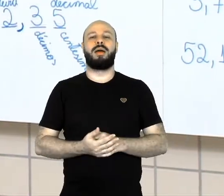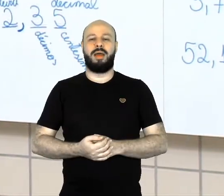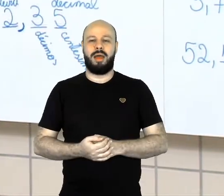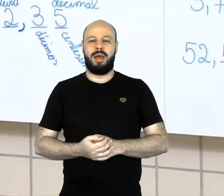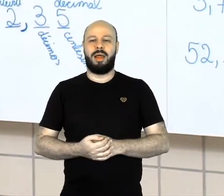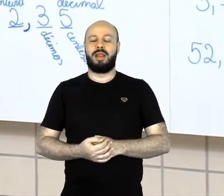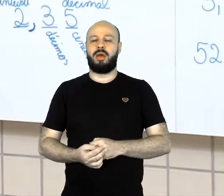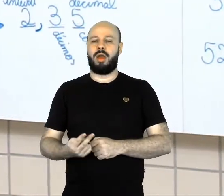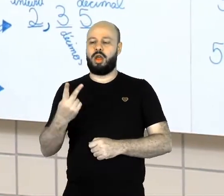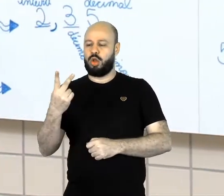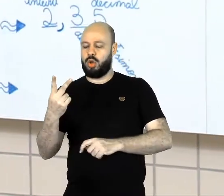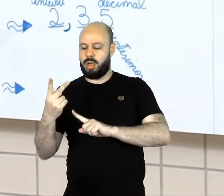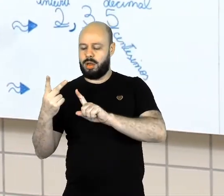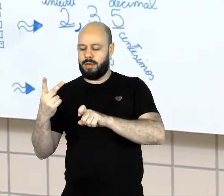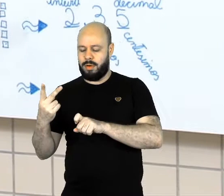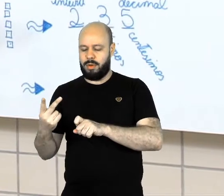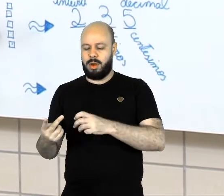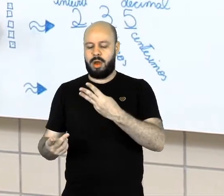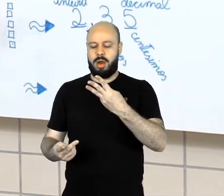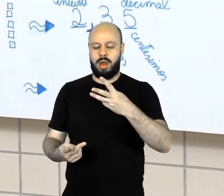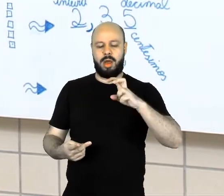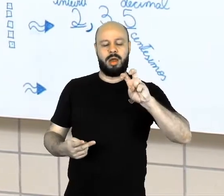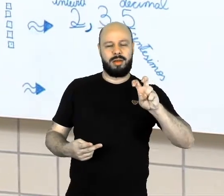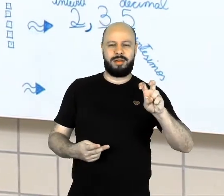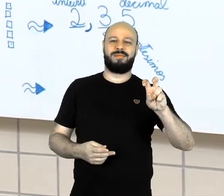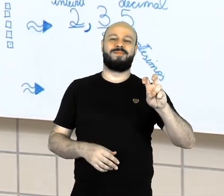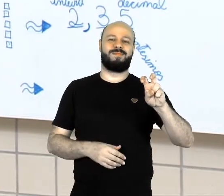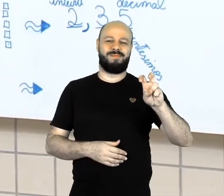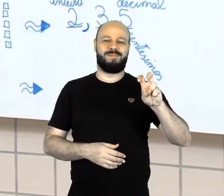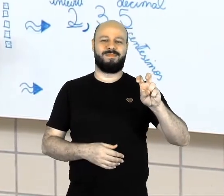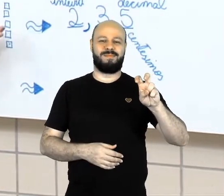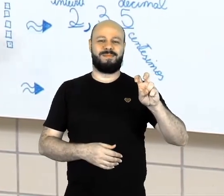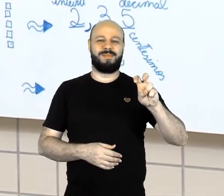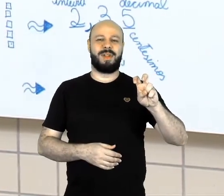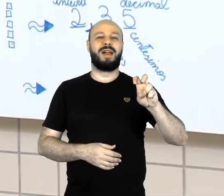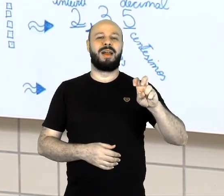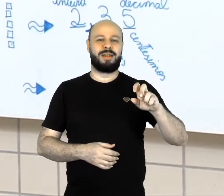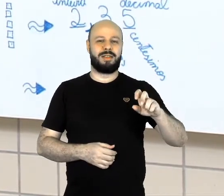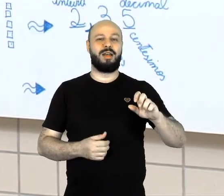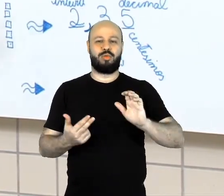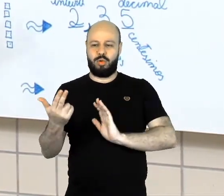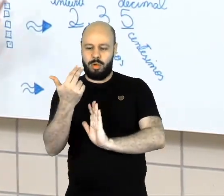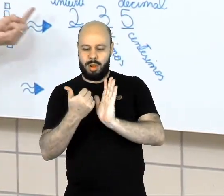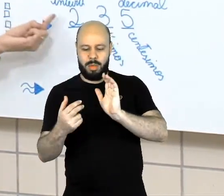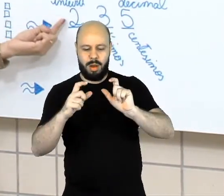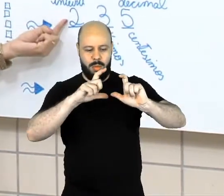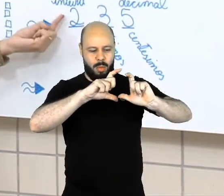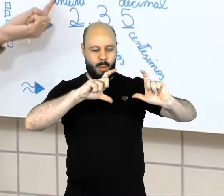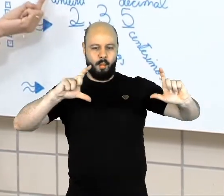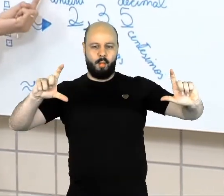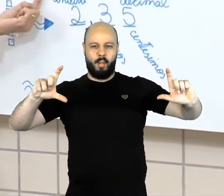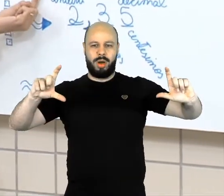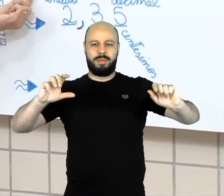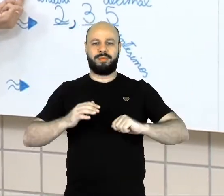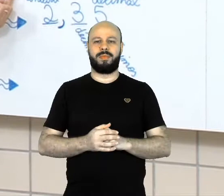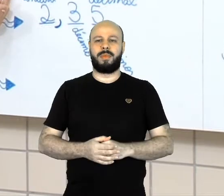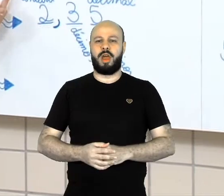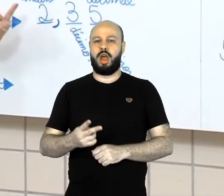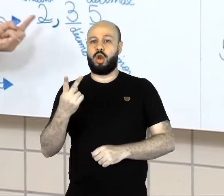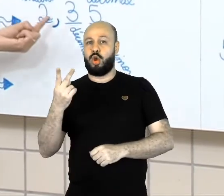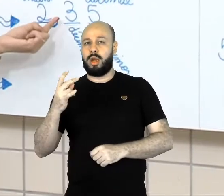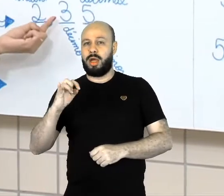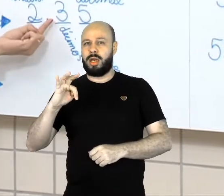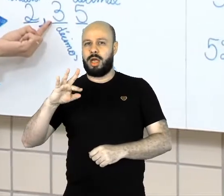5 centésimos. Temos aqui o número decimal representado por essas figuras, que é